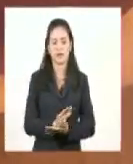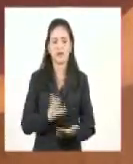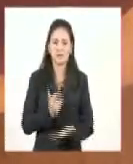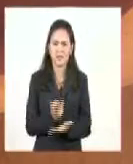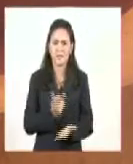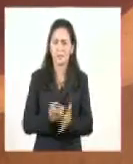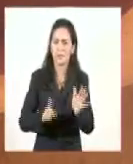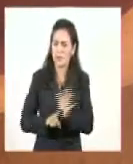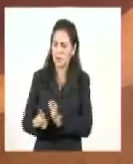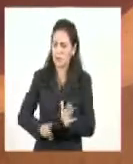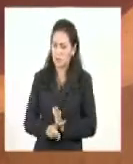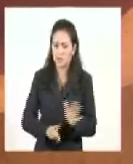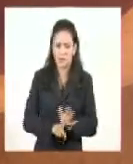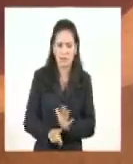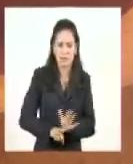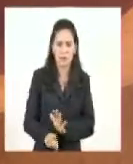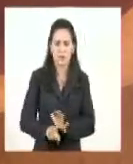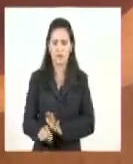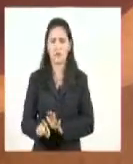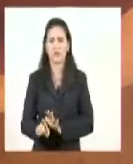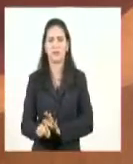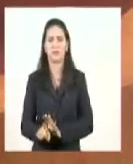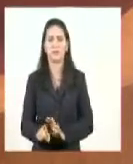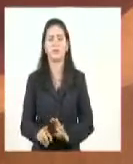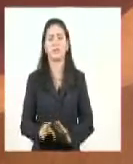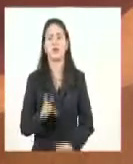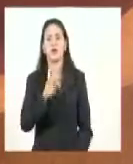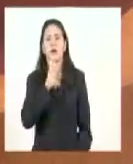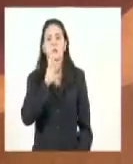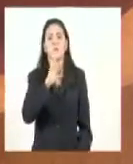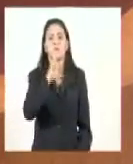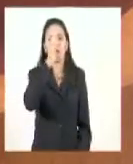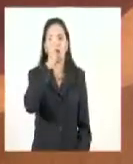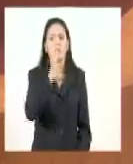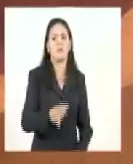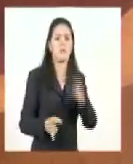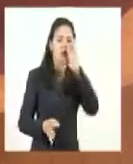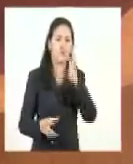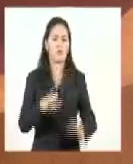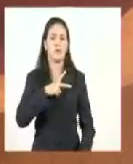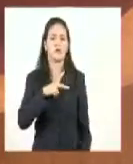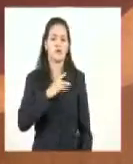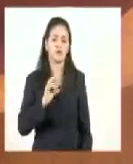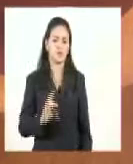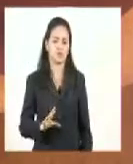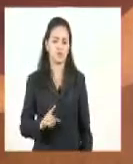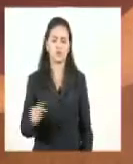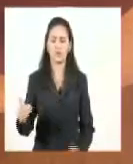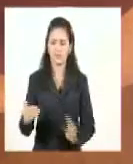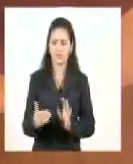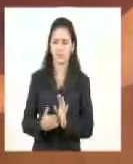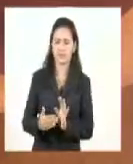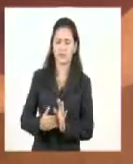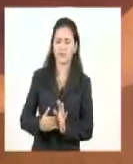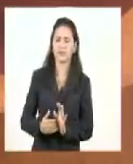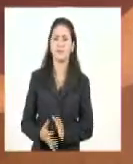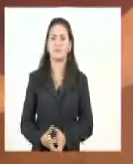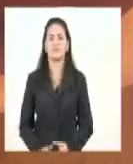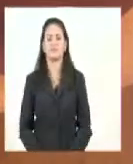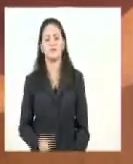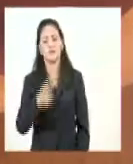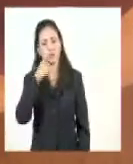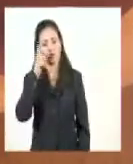perguntas aqui na tribuna, eles preferem responder com ataques pessoais. Eu já estou terminando, presidente.